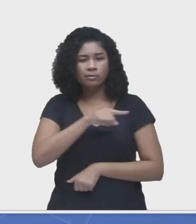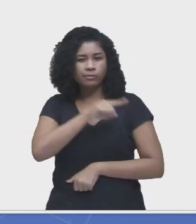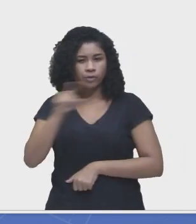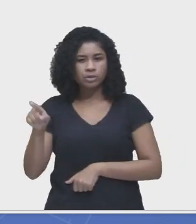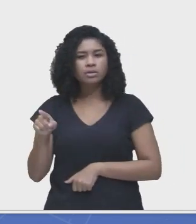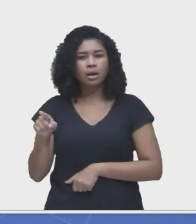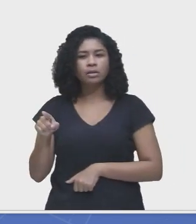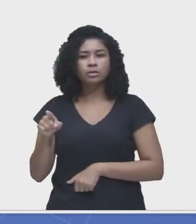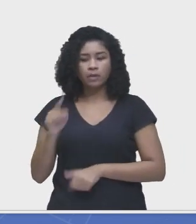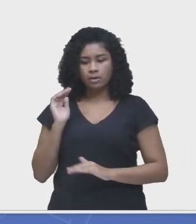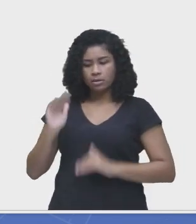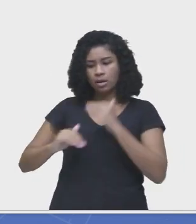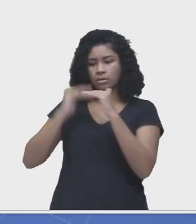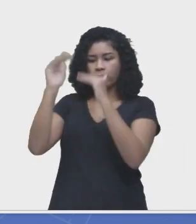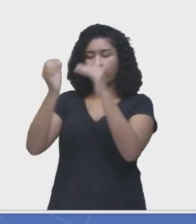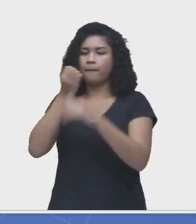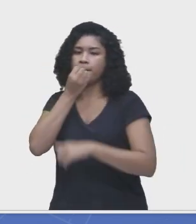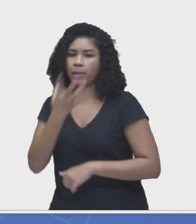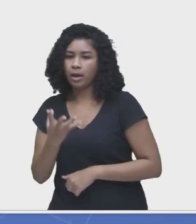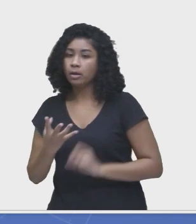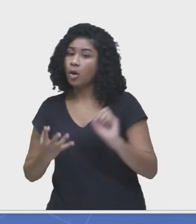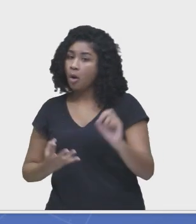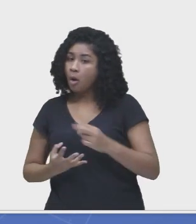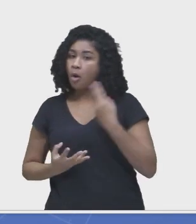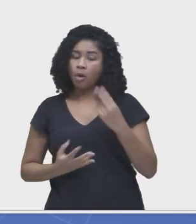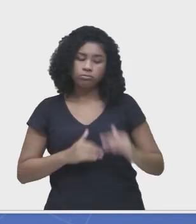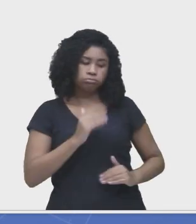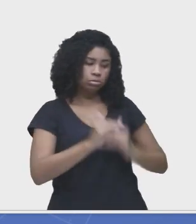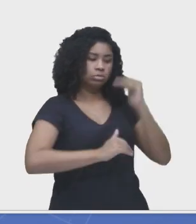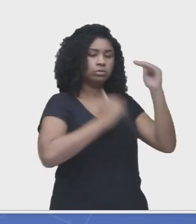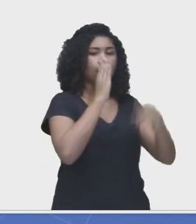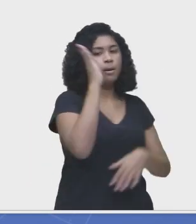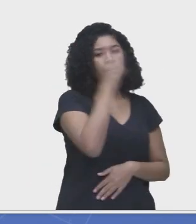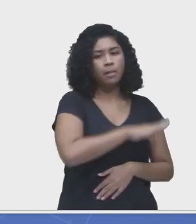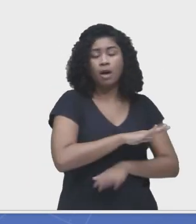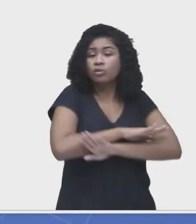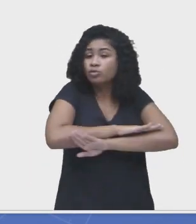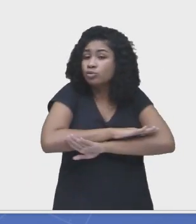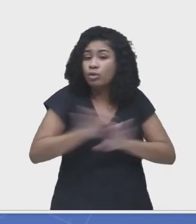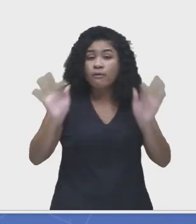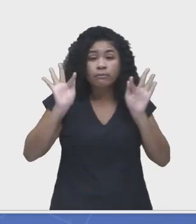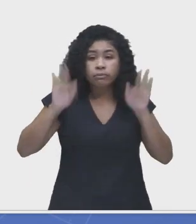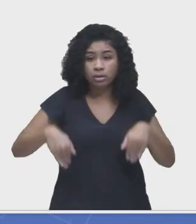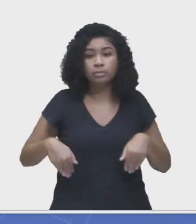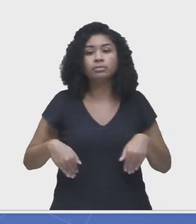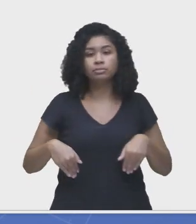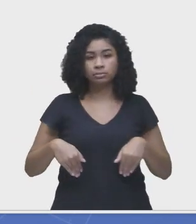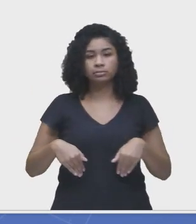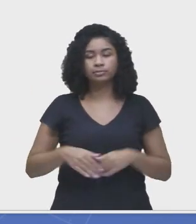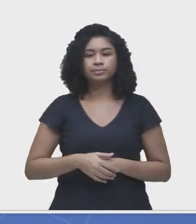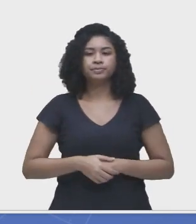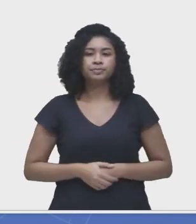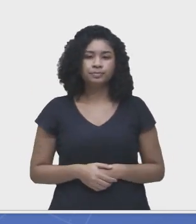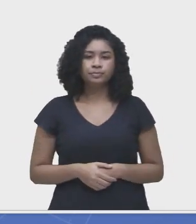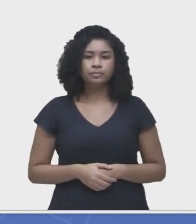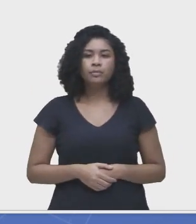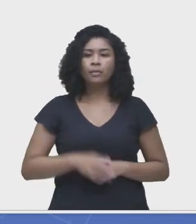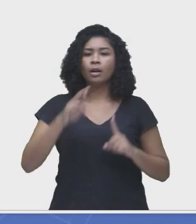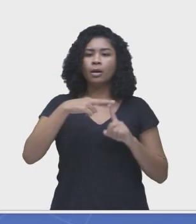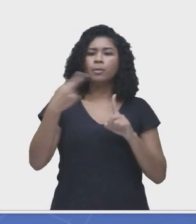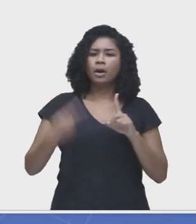habilidades para o bem, ou você vai desenvolver suas habilidades para o mal. Acabou, ok? Vocês podem ver também que ela era uma